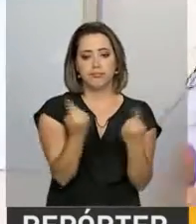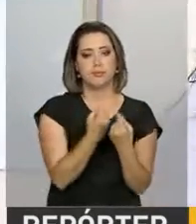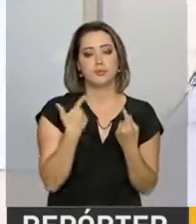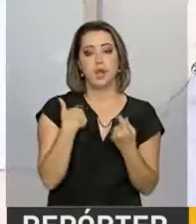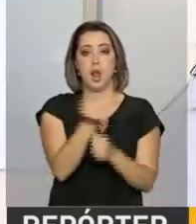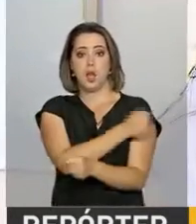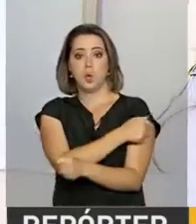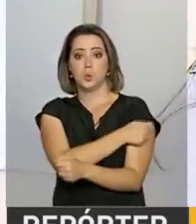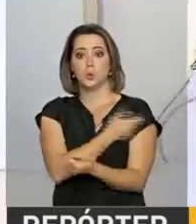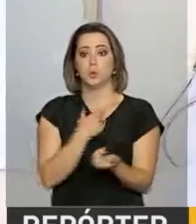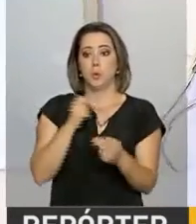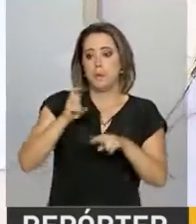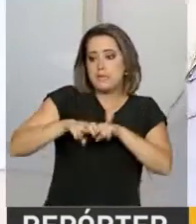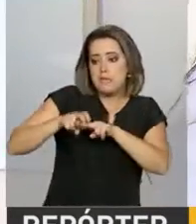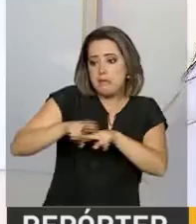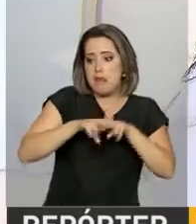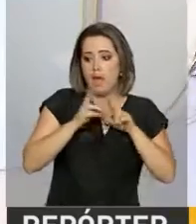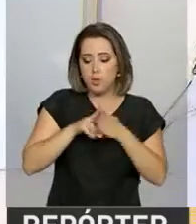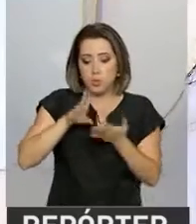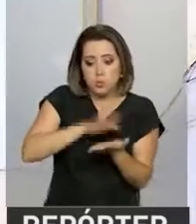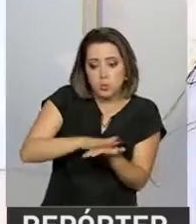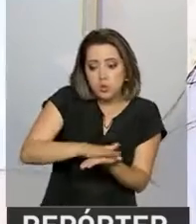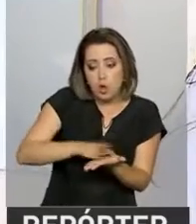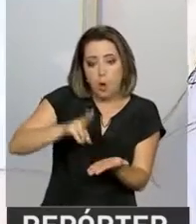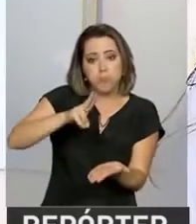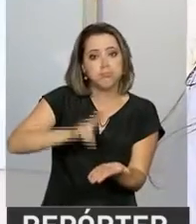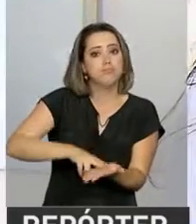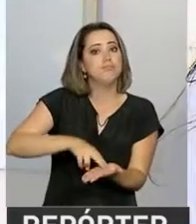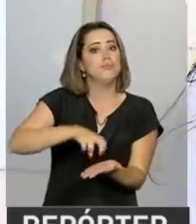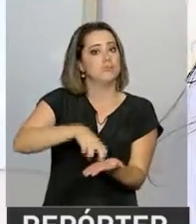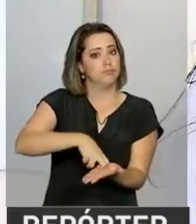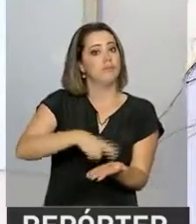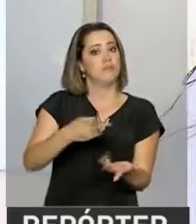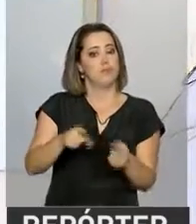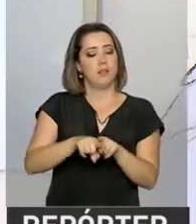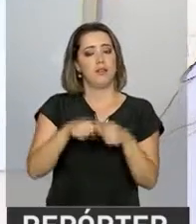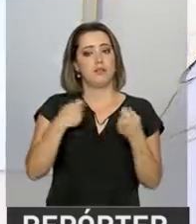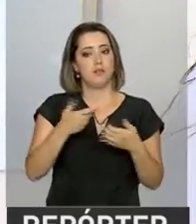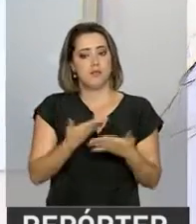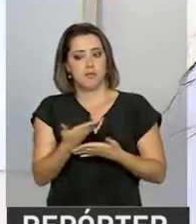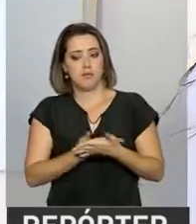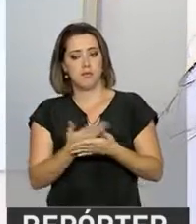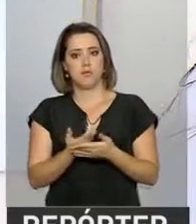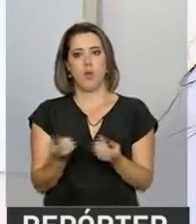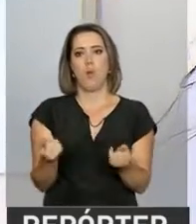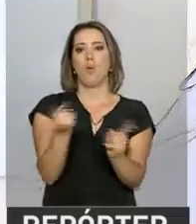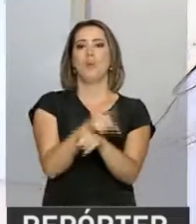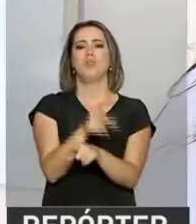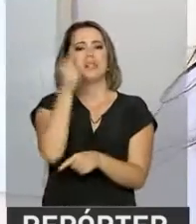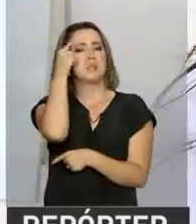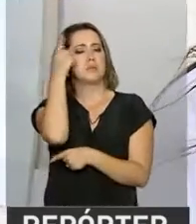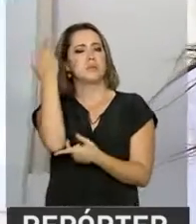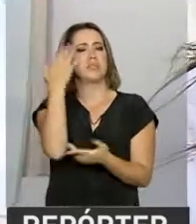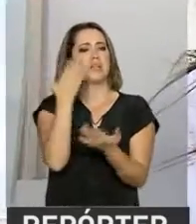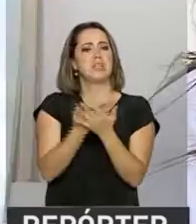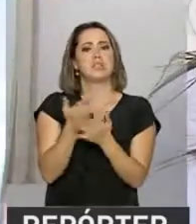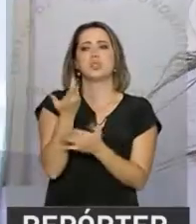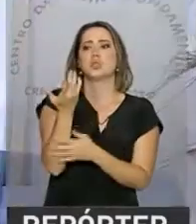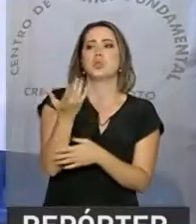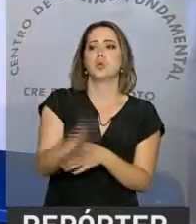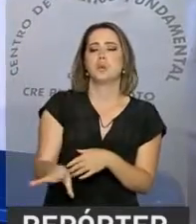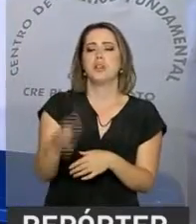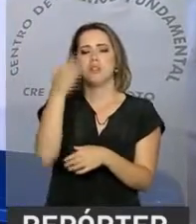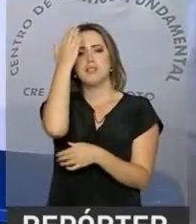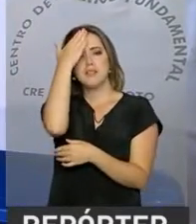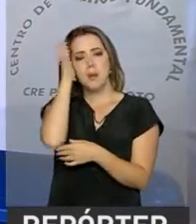sentado e tal, eu tive que entregar lista e pranchetinha para eles poderem resolver os problemas. É, ao contrário do que se pensa, né? Porque a gente acredita que o aluno gosta de